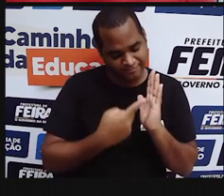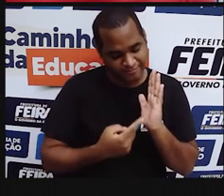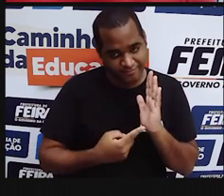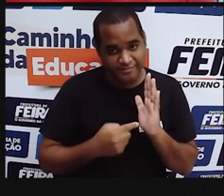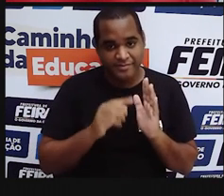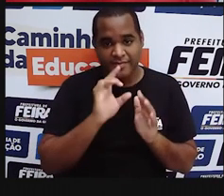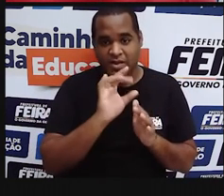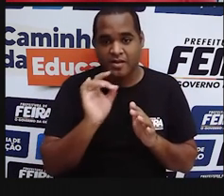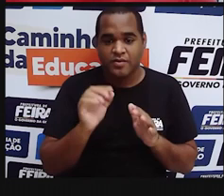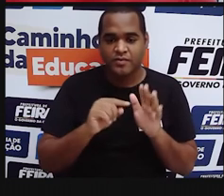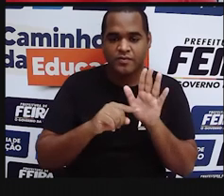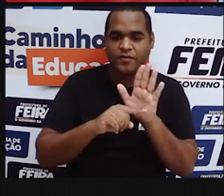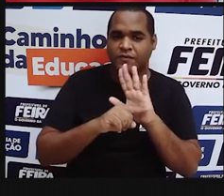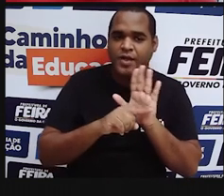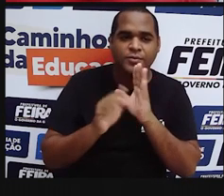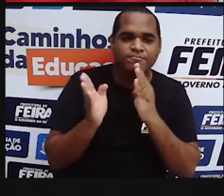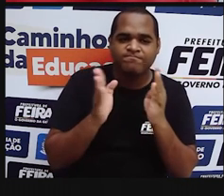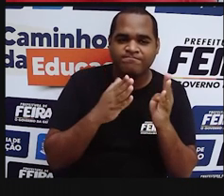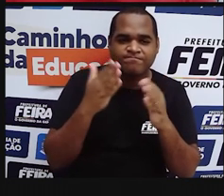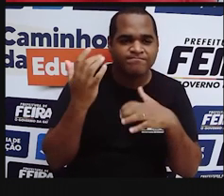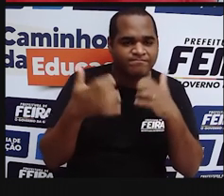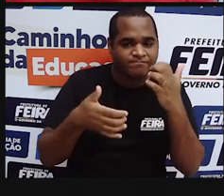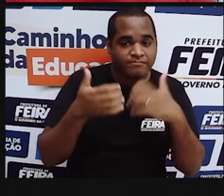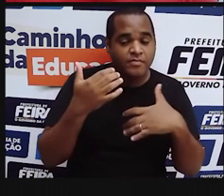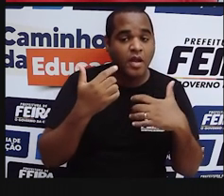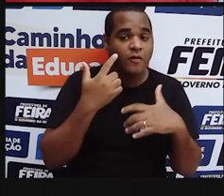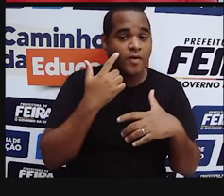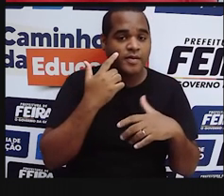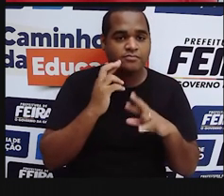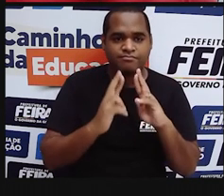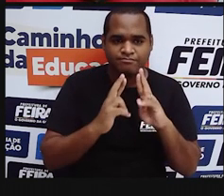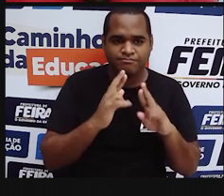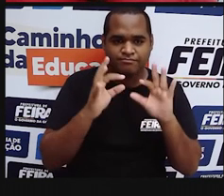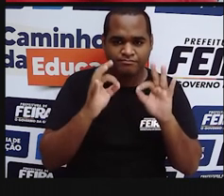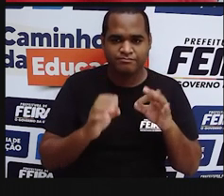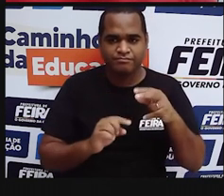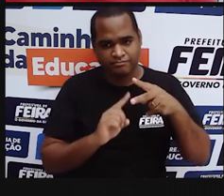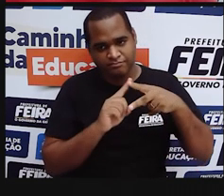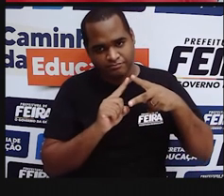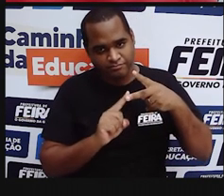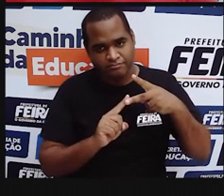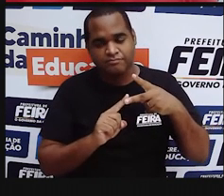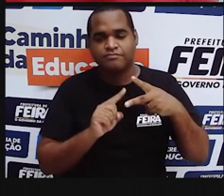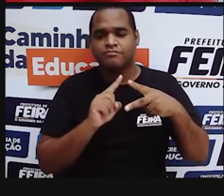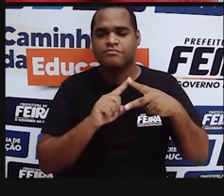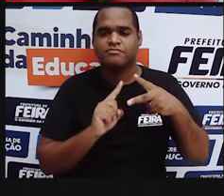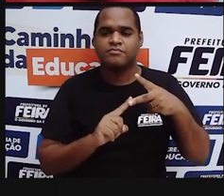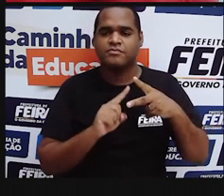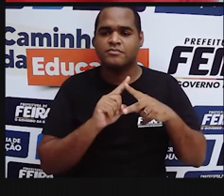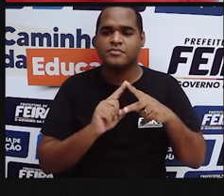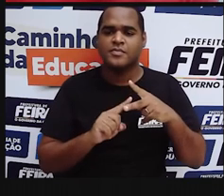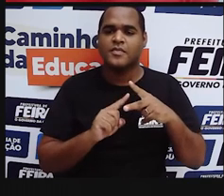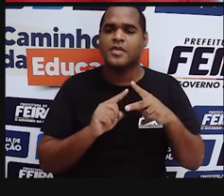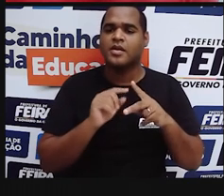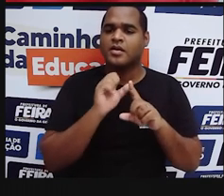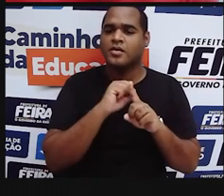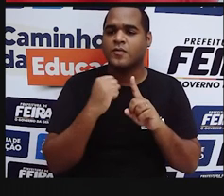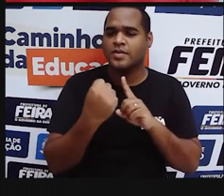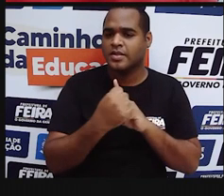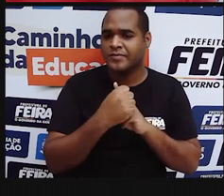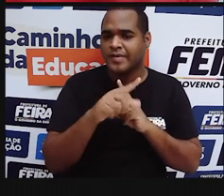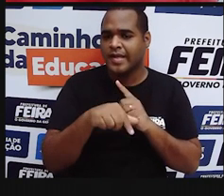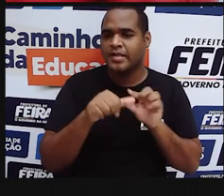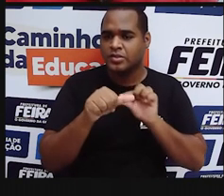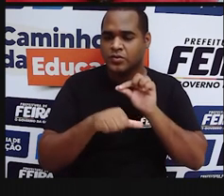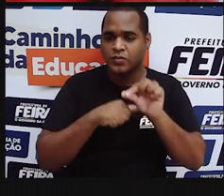vão lá no caderno de vocês, pausem o vídeo, pesquisem e respondam essas duas questões. Quais questões sociais levaram à